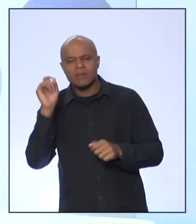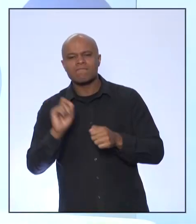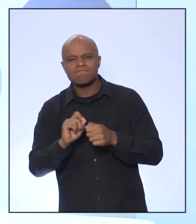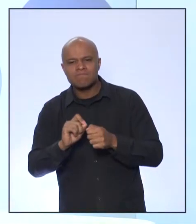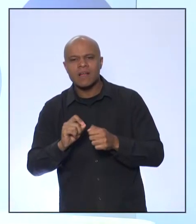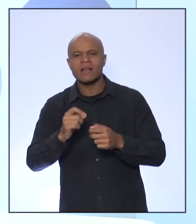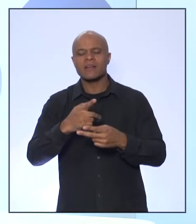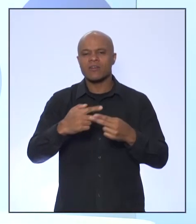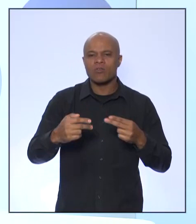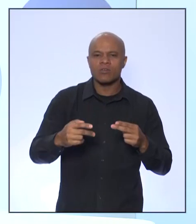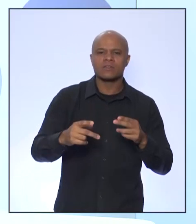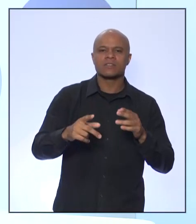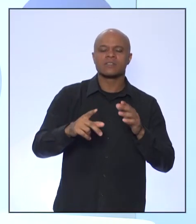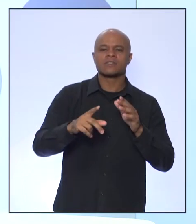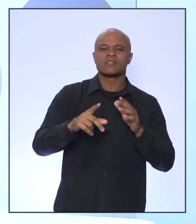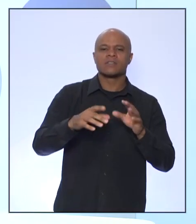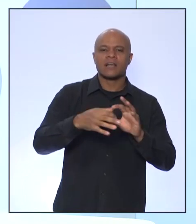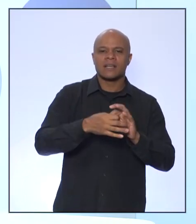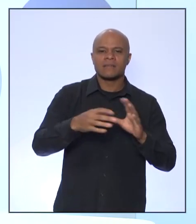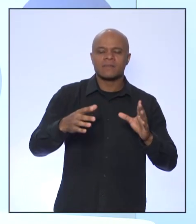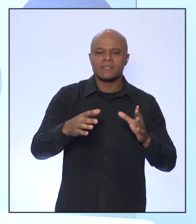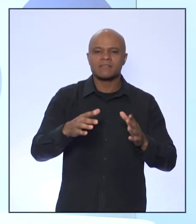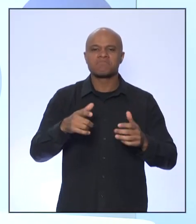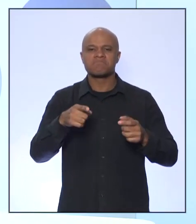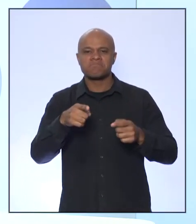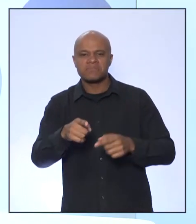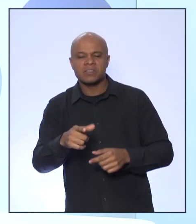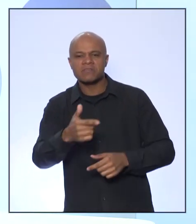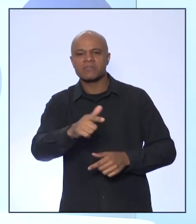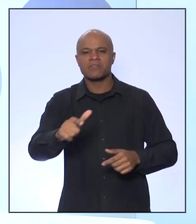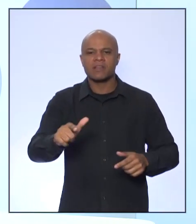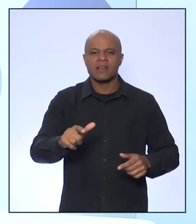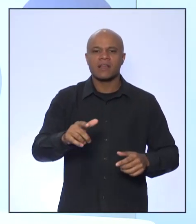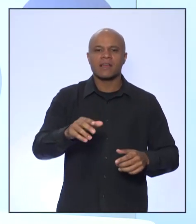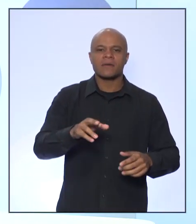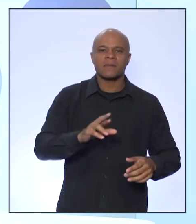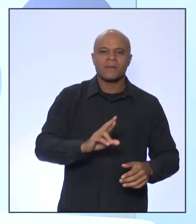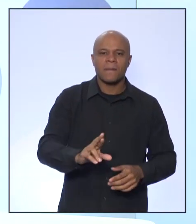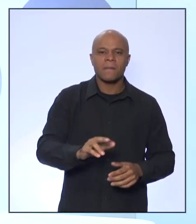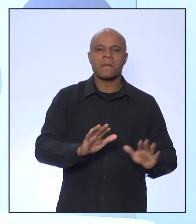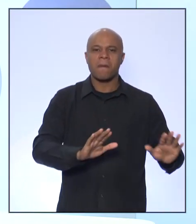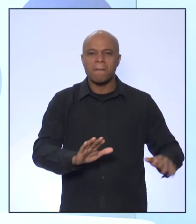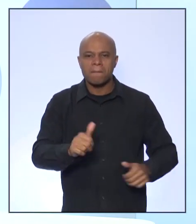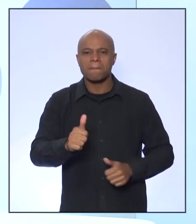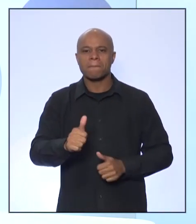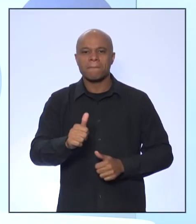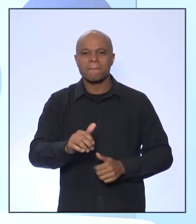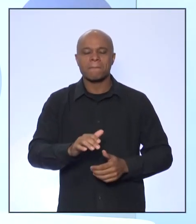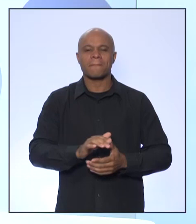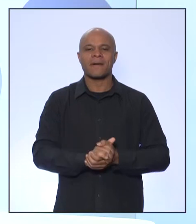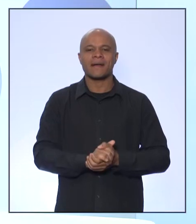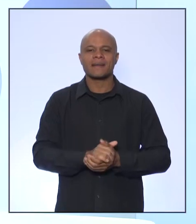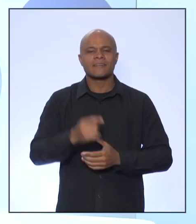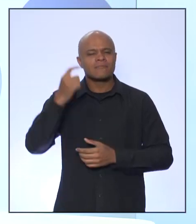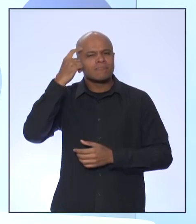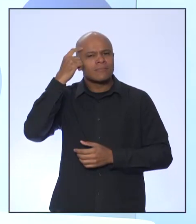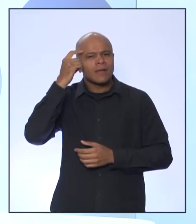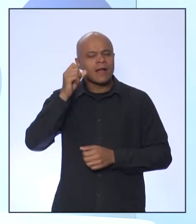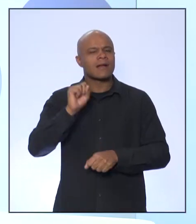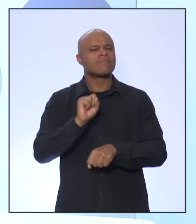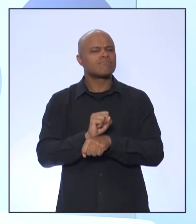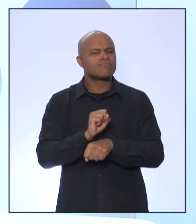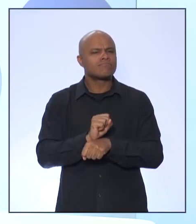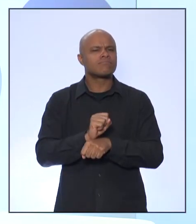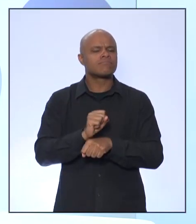que as suas liberdades permitam, que eles não tenham regras a seguir, não tenham uma lei, um estatuto? O que vocês acham? É possível